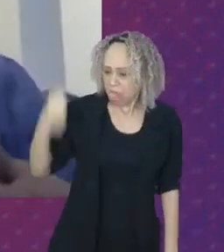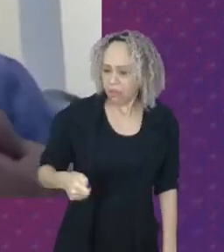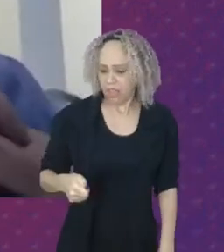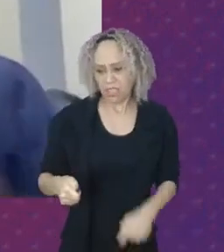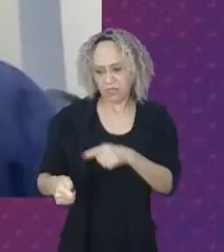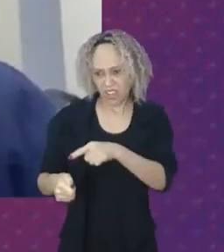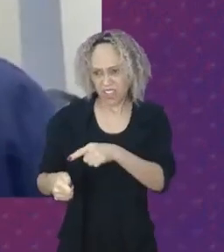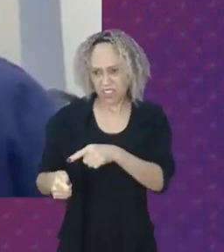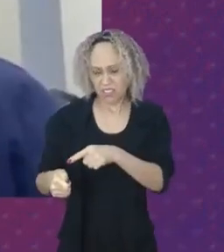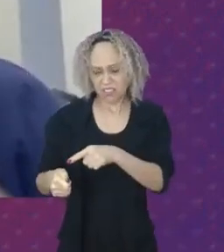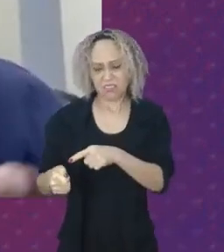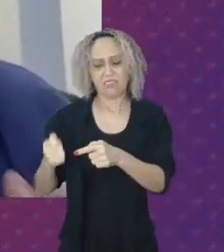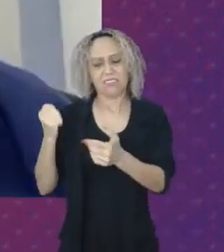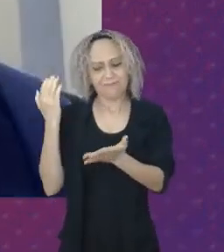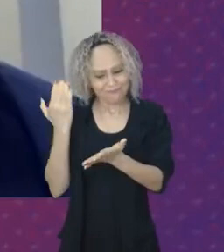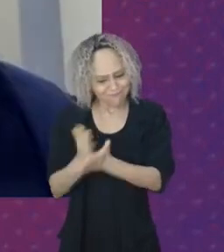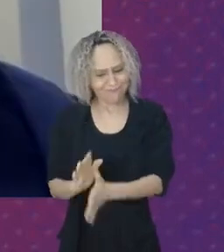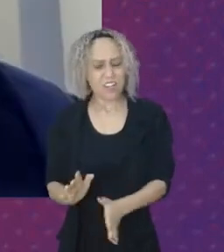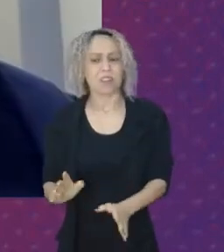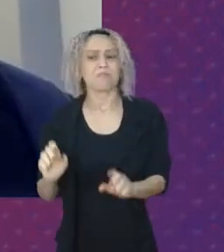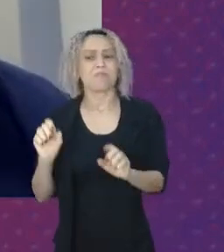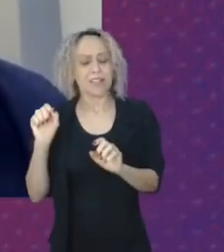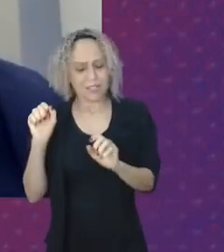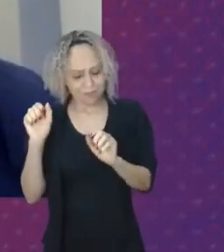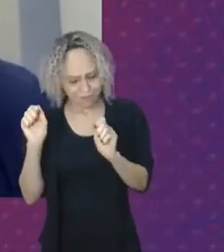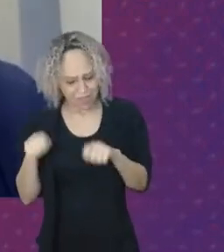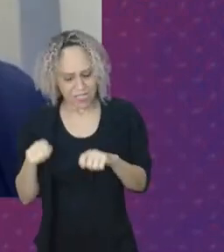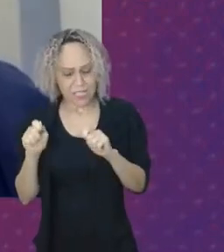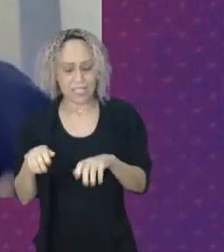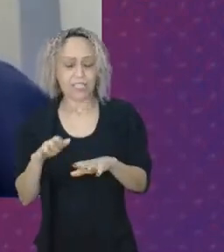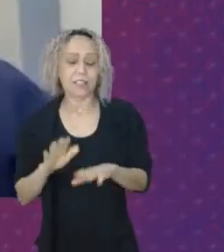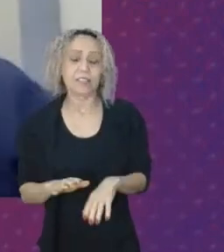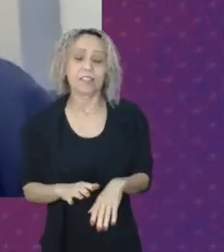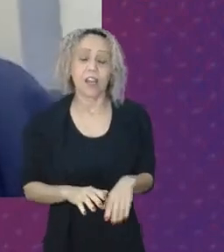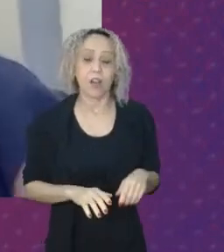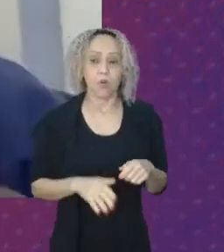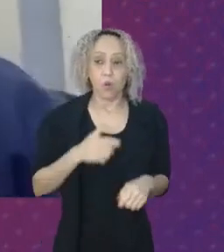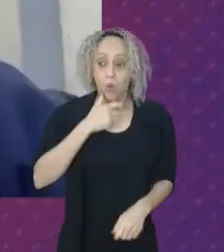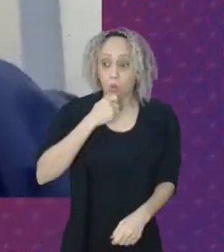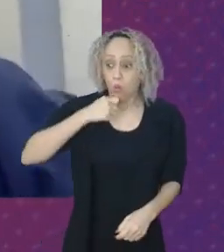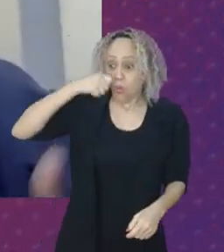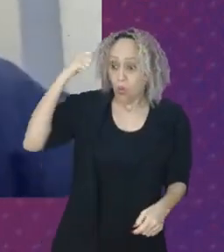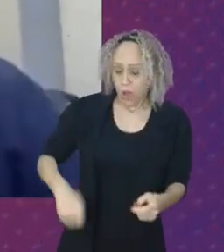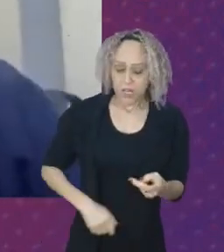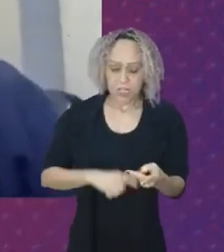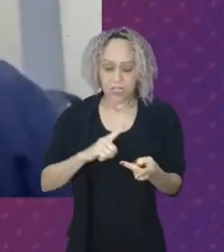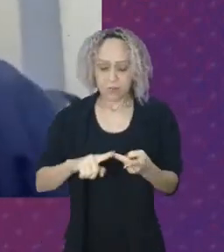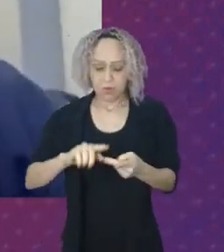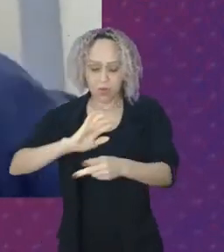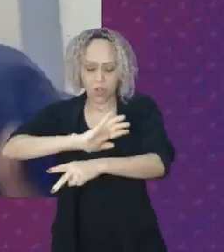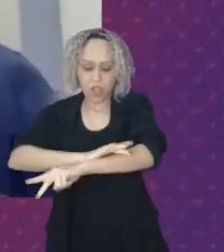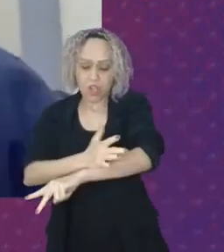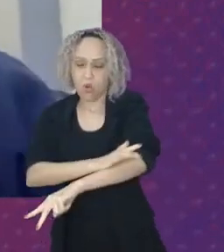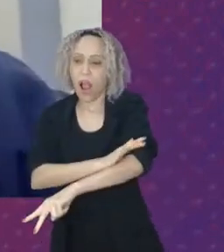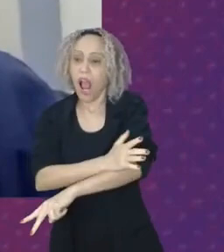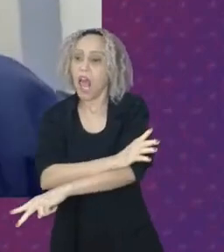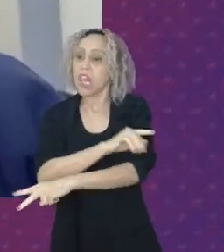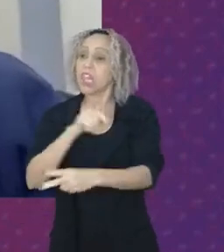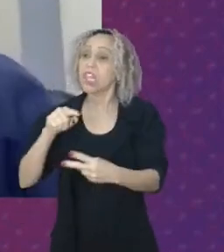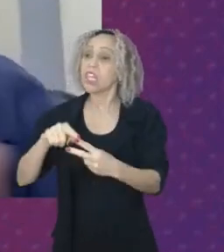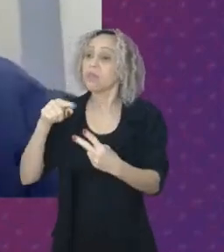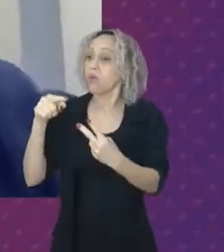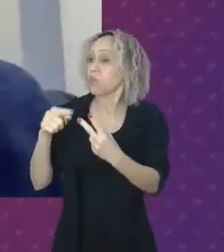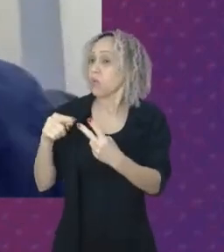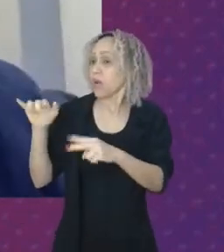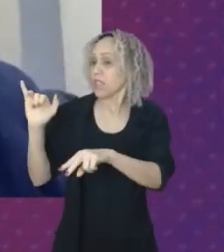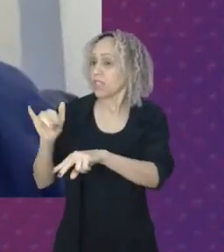E o racismo e o machismo, eu vou dizer assim, são as formas que o capital, né, utiliza, e